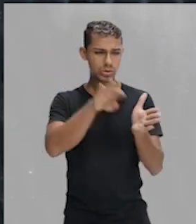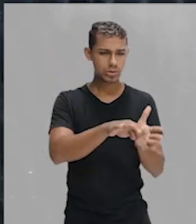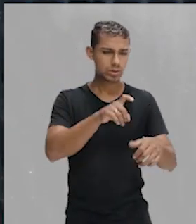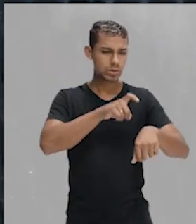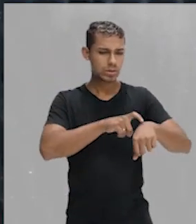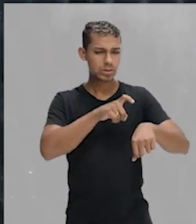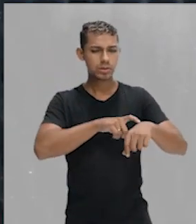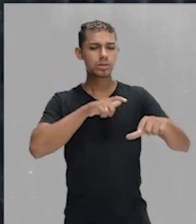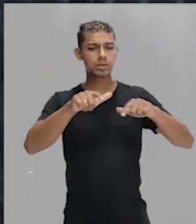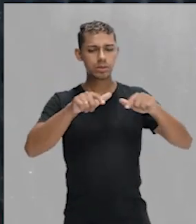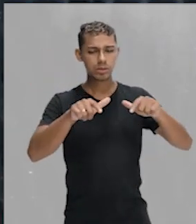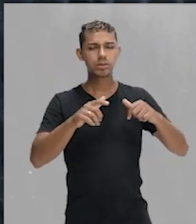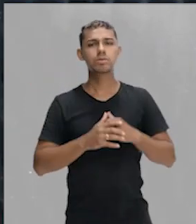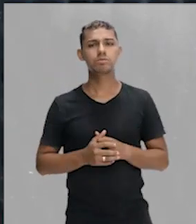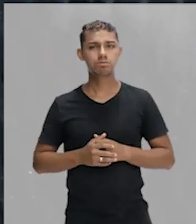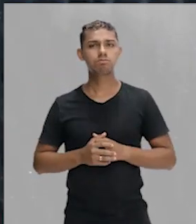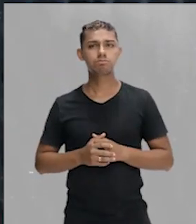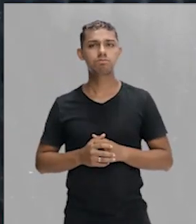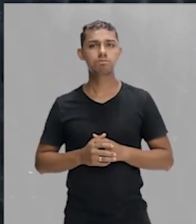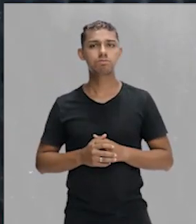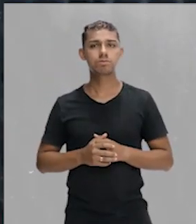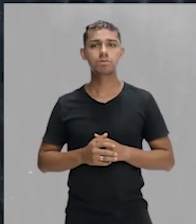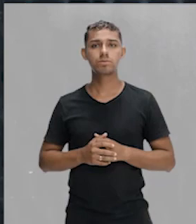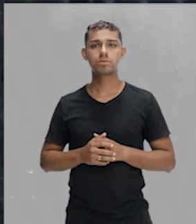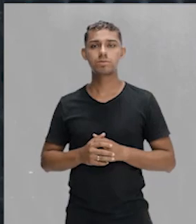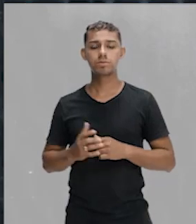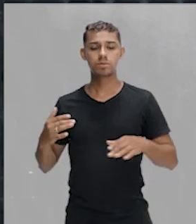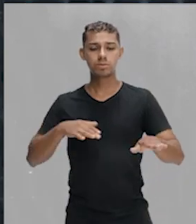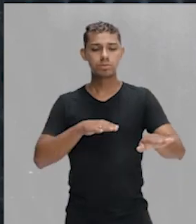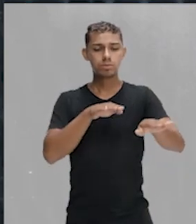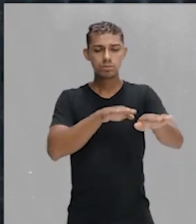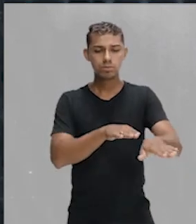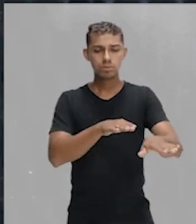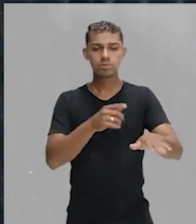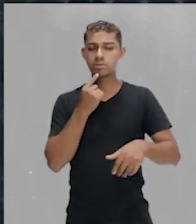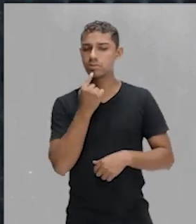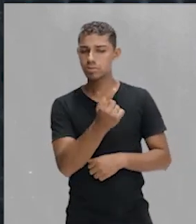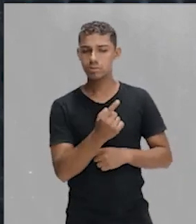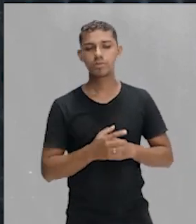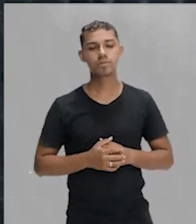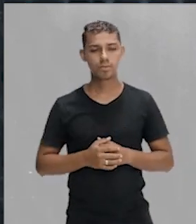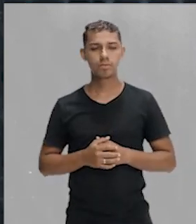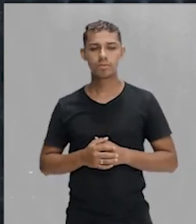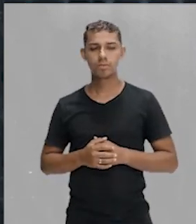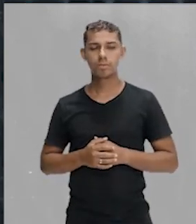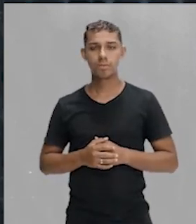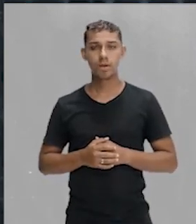de engarrafamento e também um local próximo,